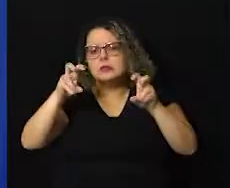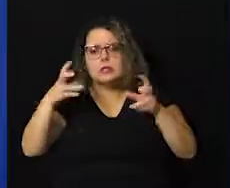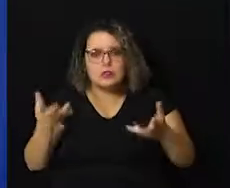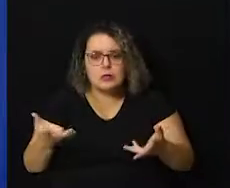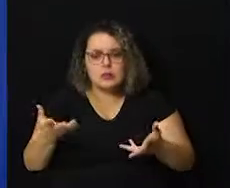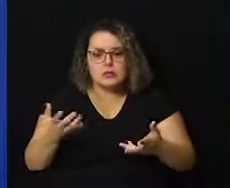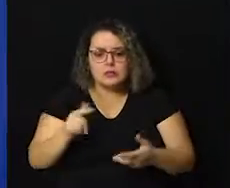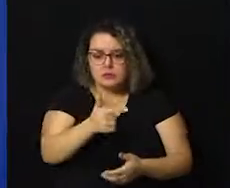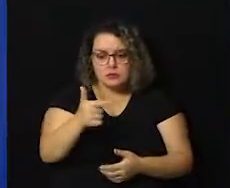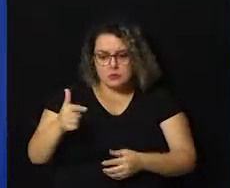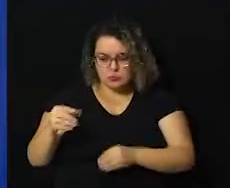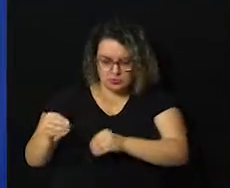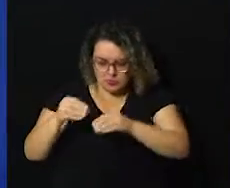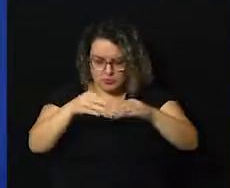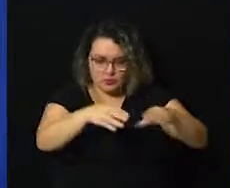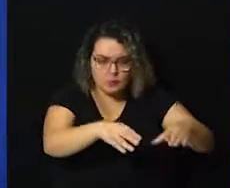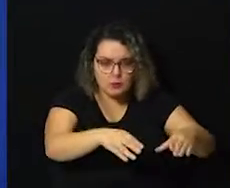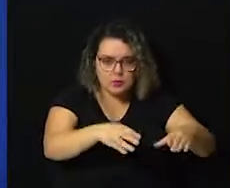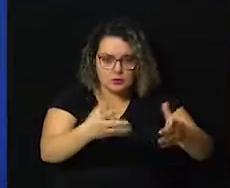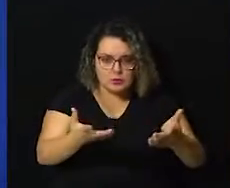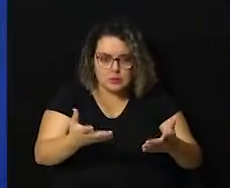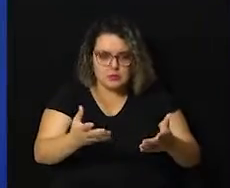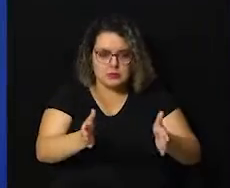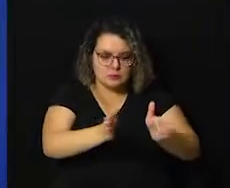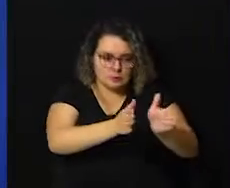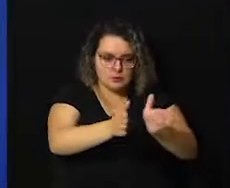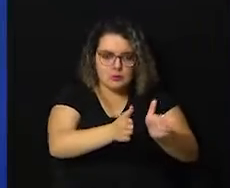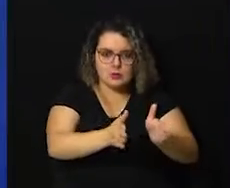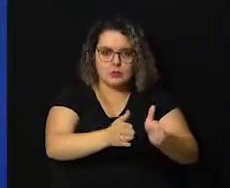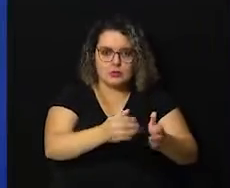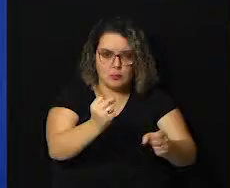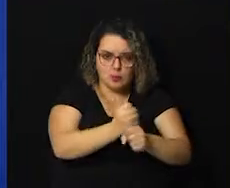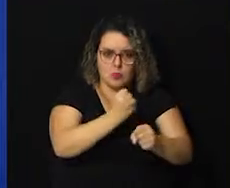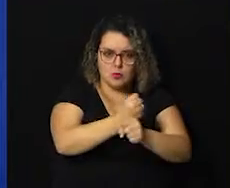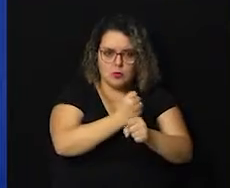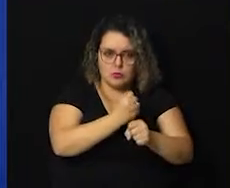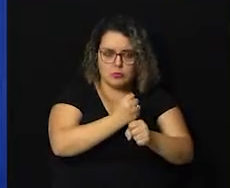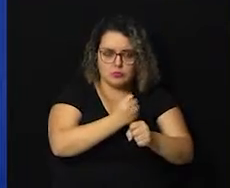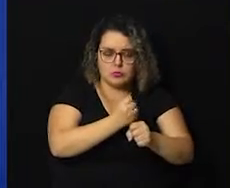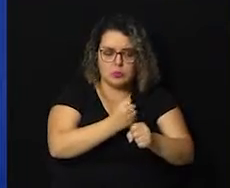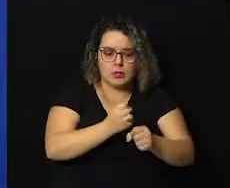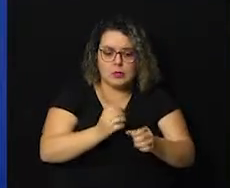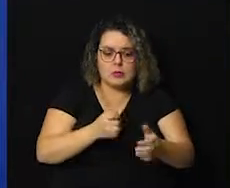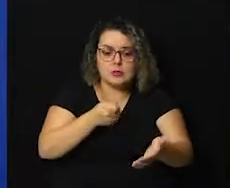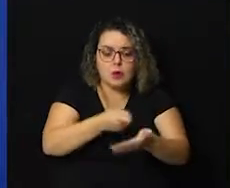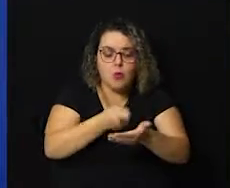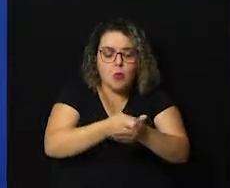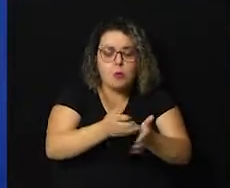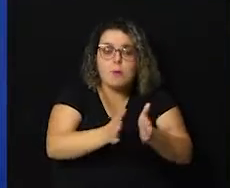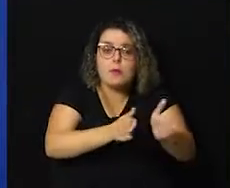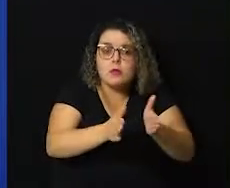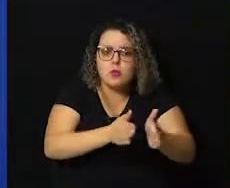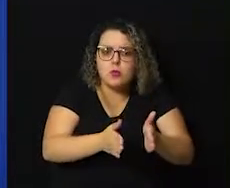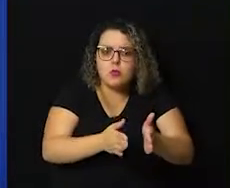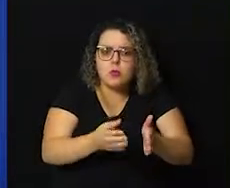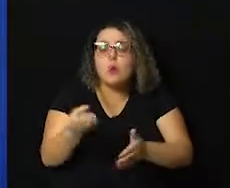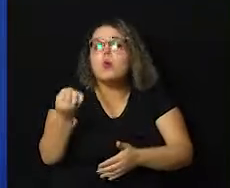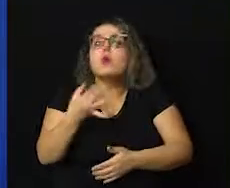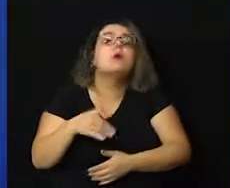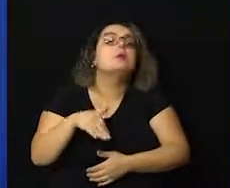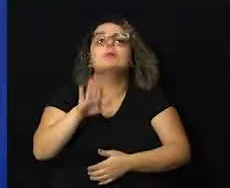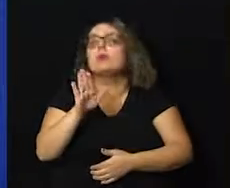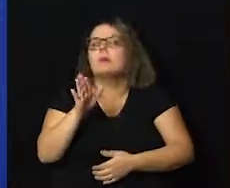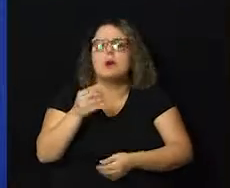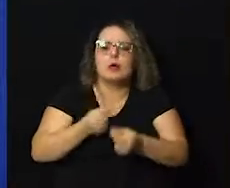se fosse sem esse deslocamento é esse prazo esse cumprimento de prazo ele